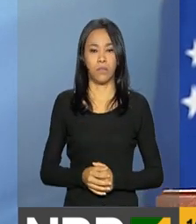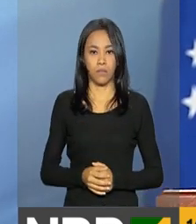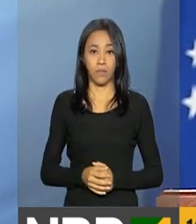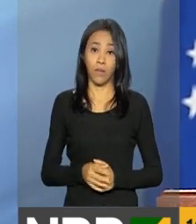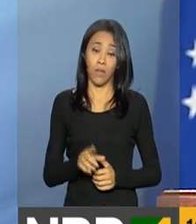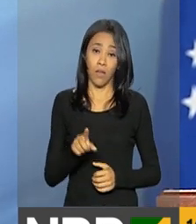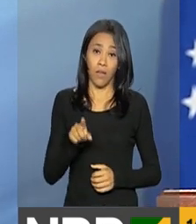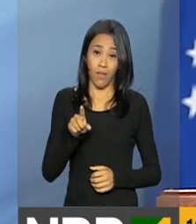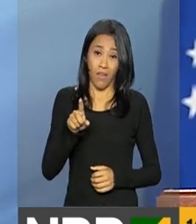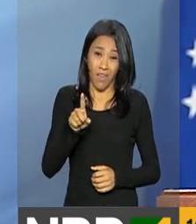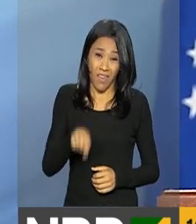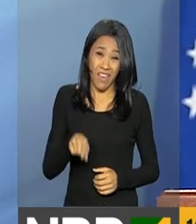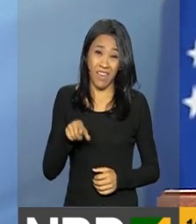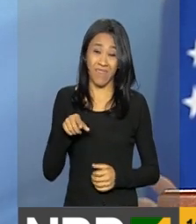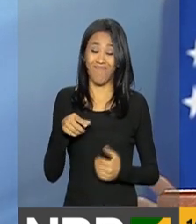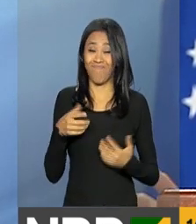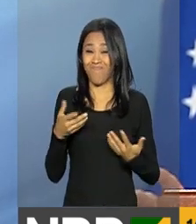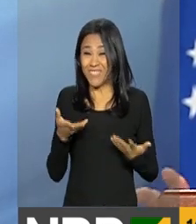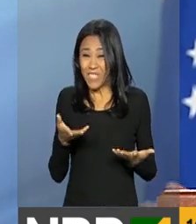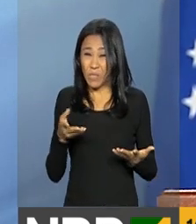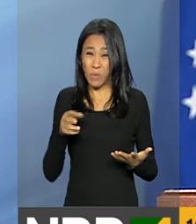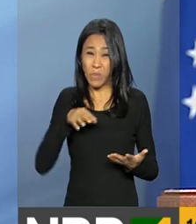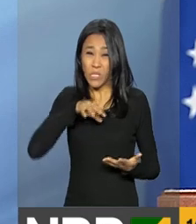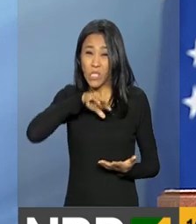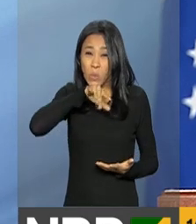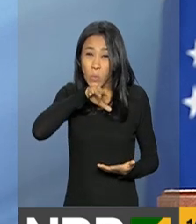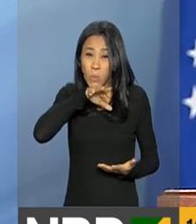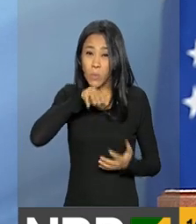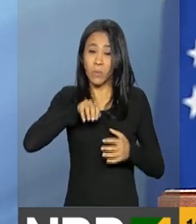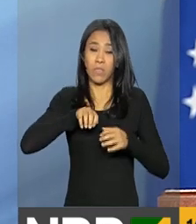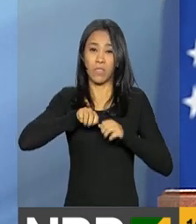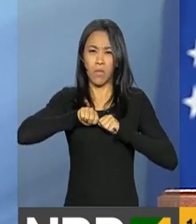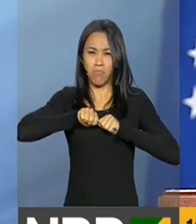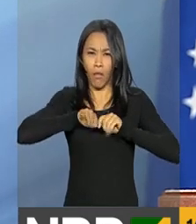metástase que se espalha pelo país